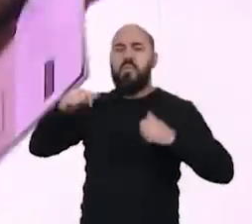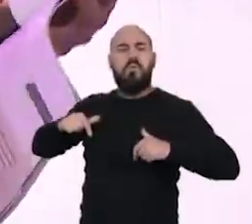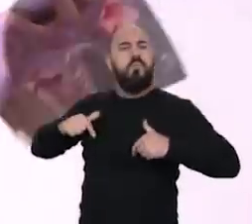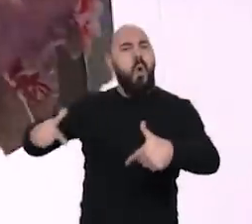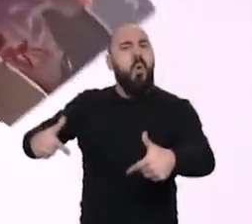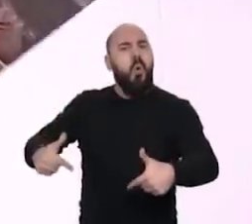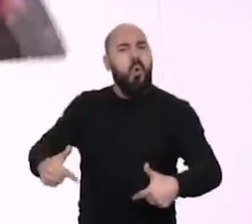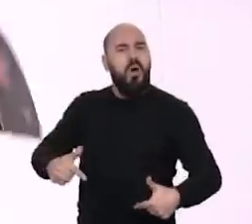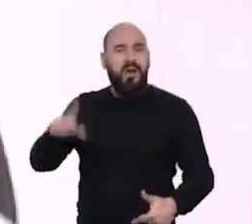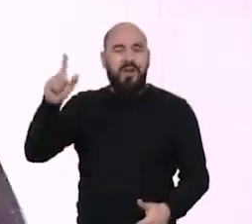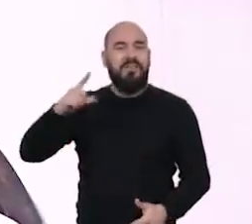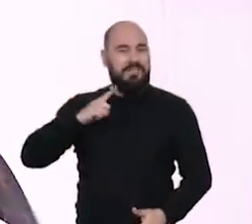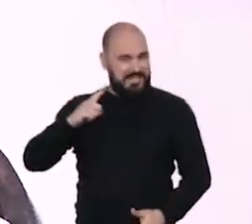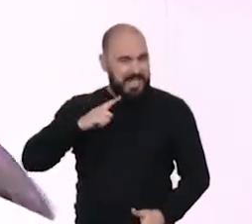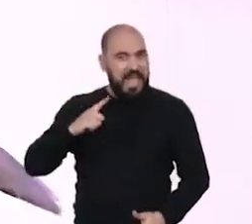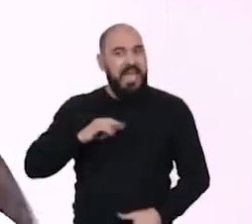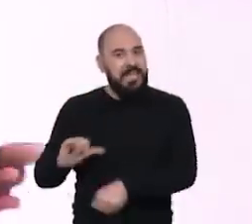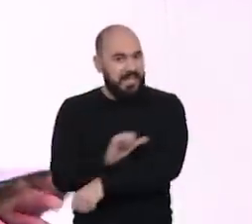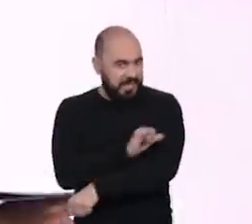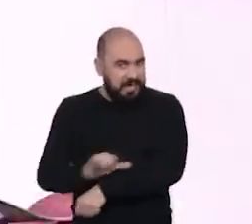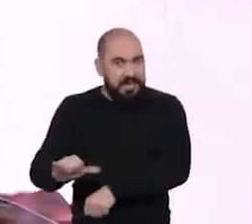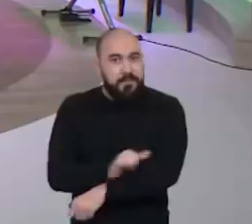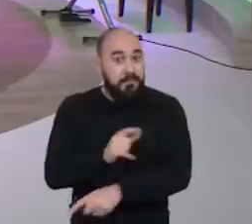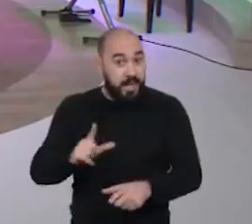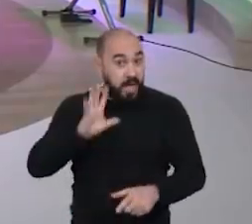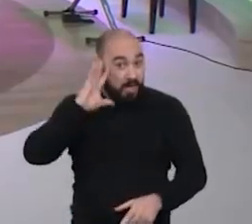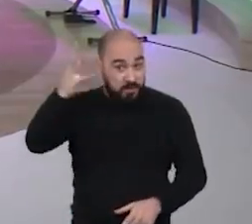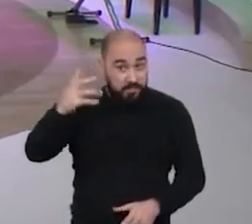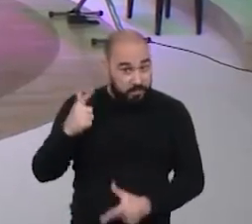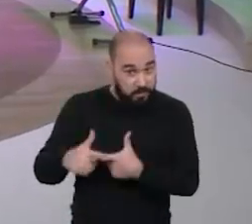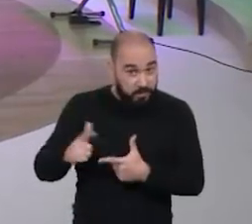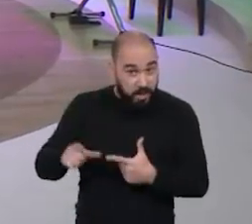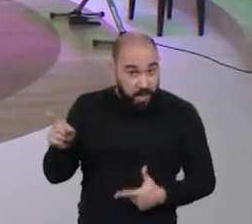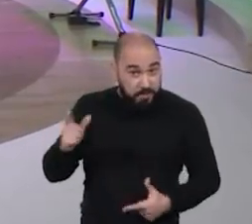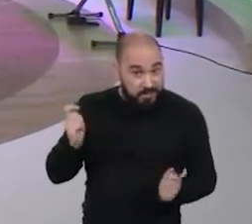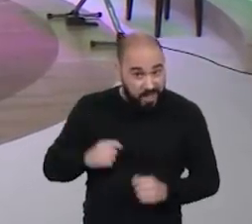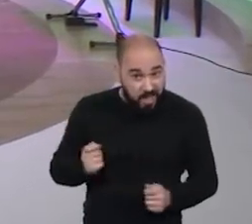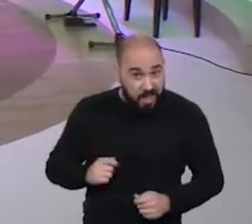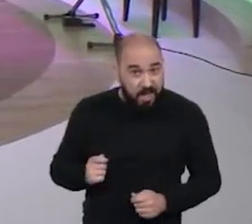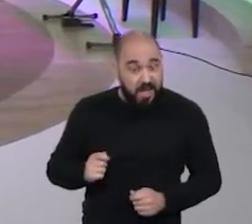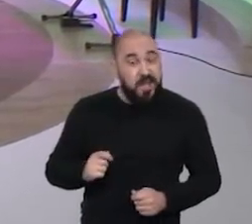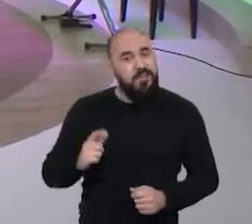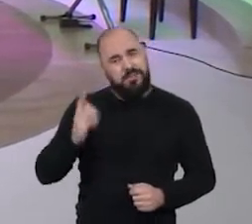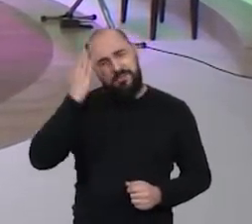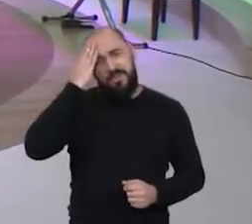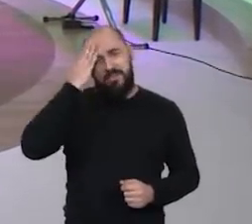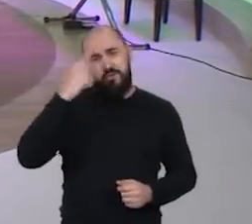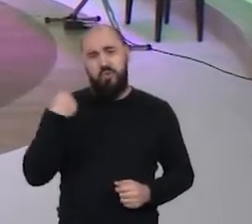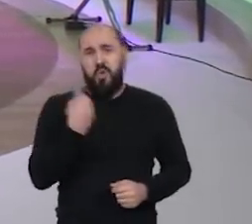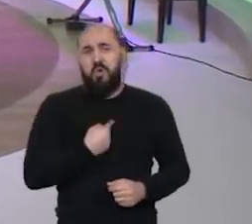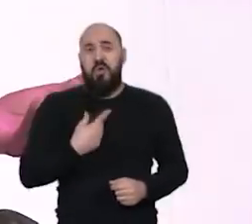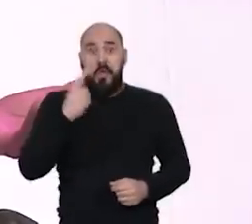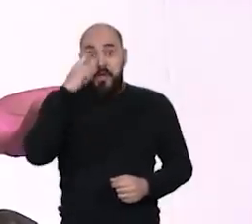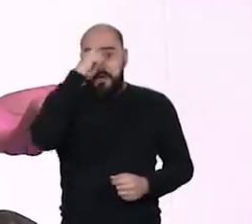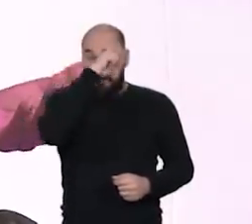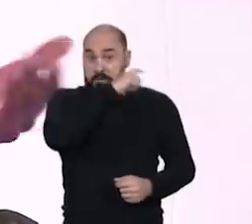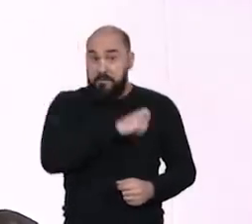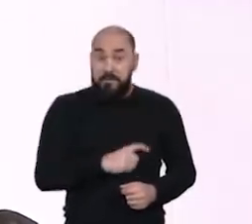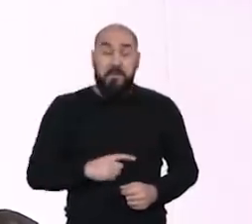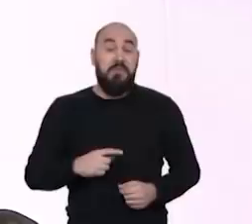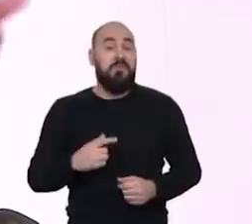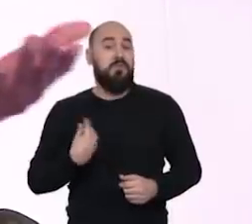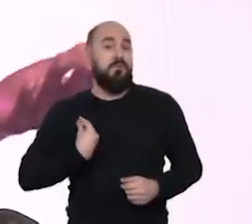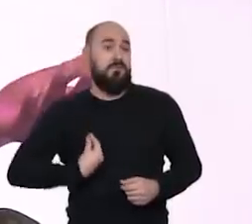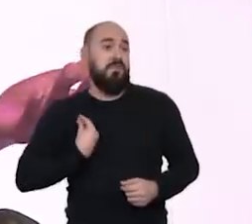encontrarmos ferramentas para lidar com estes problemas? Porque, às vezes, a gente passa por situações tão difíceis e temos passado, vivido